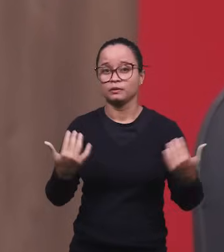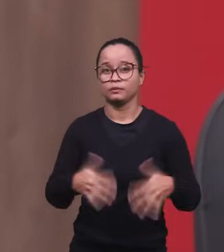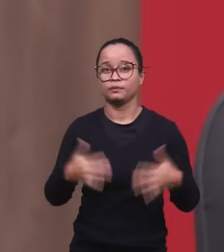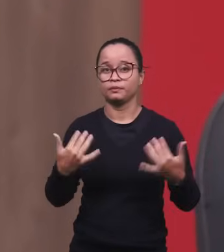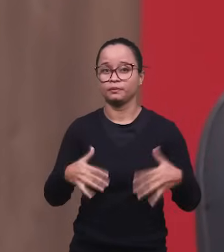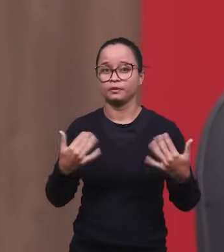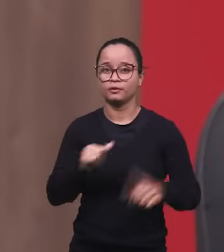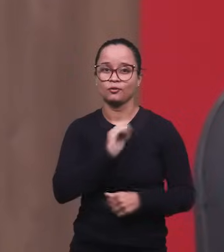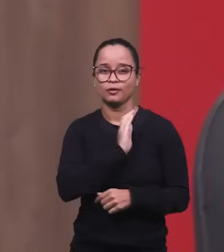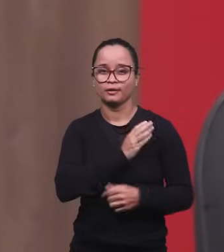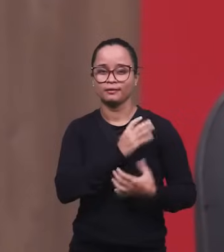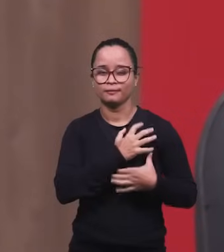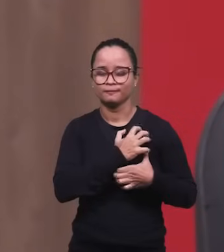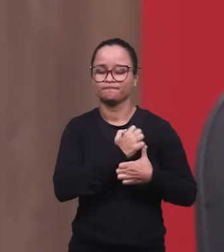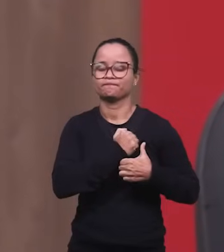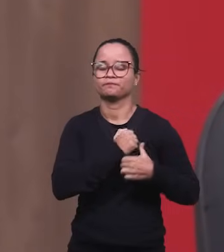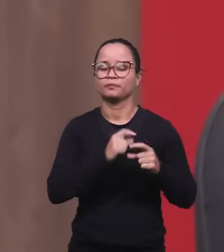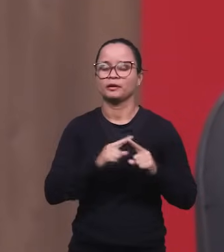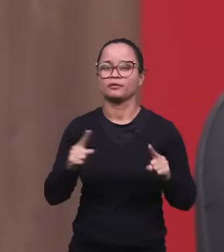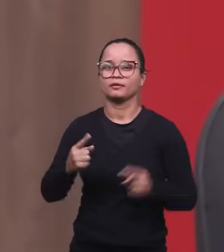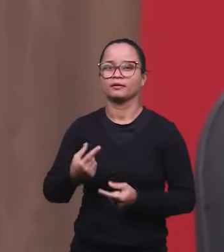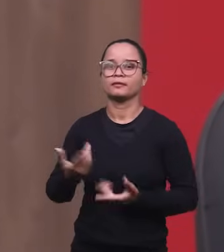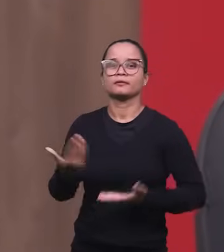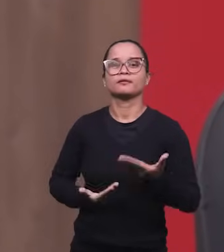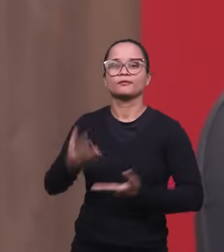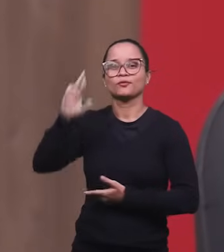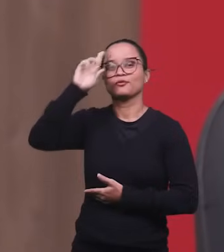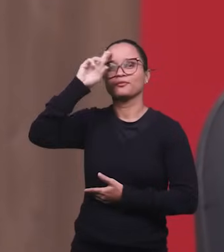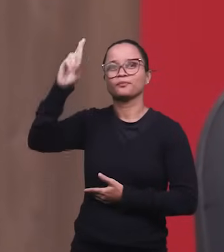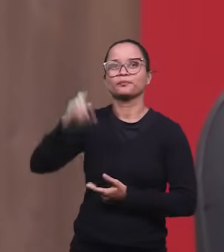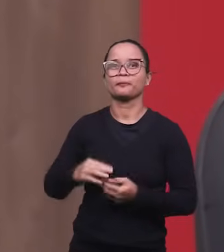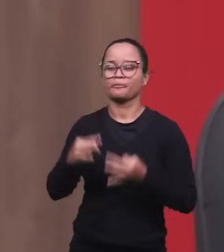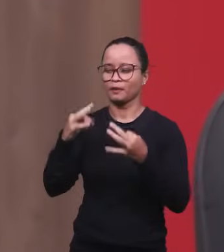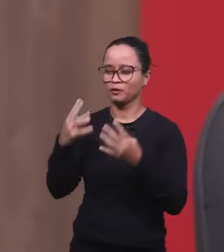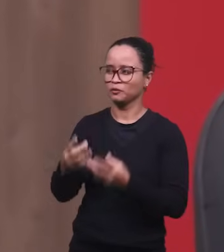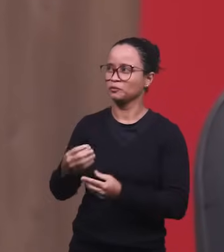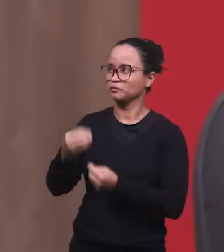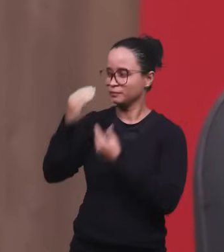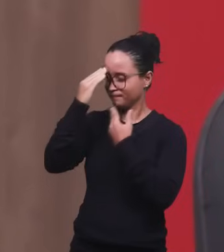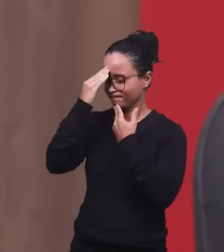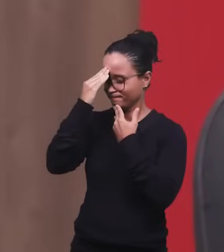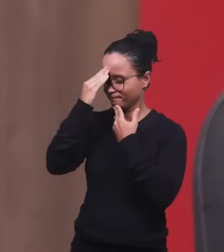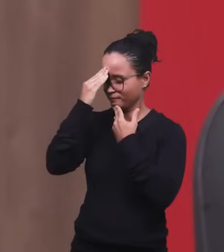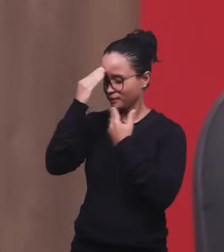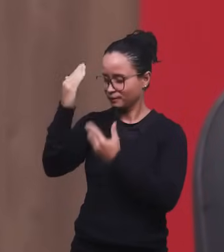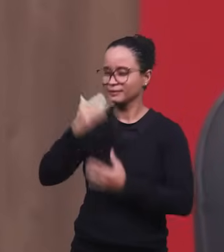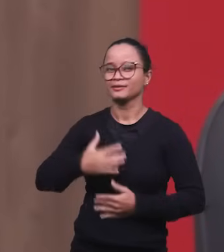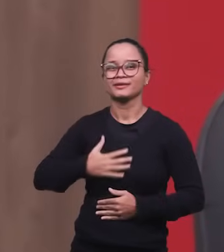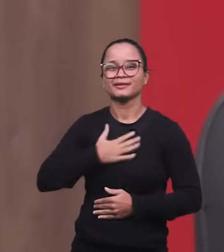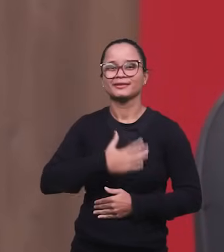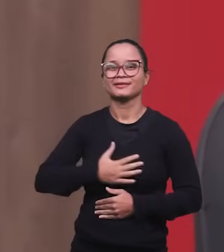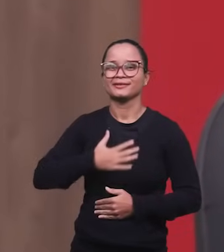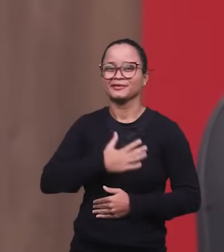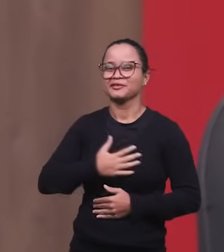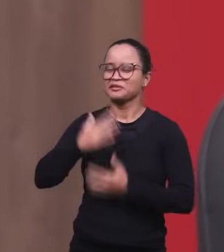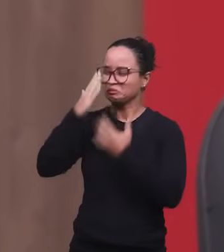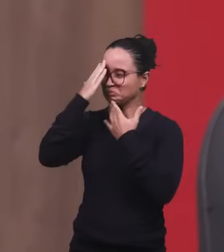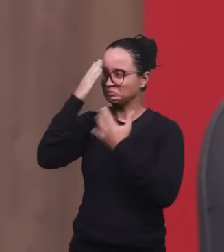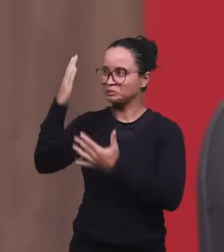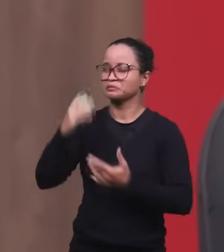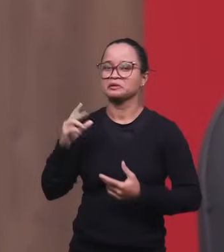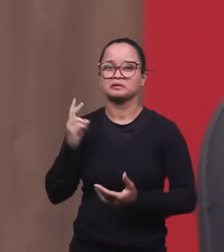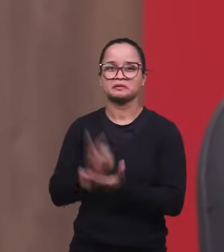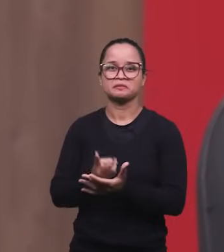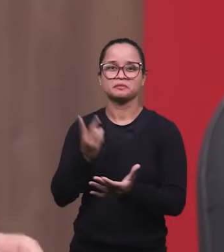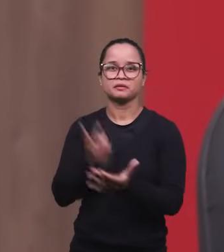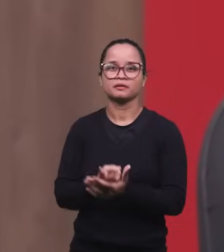difícil, seu coração às vezes está abalado, mas você está ali, ó, servindo ao Senhor. Em tudo dai graça, regozijai-vos sempre,